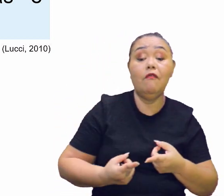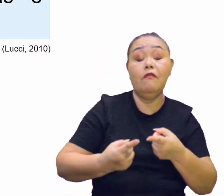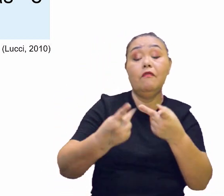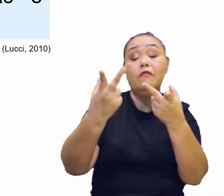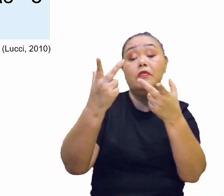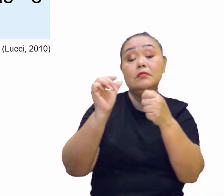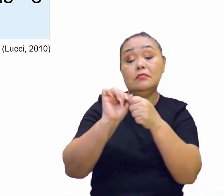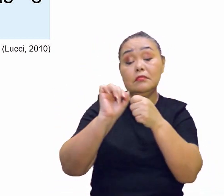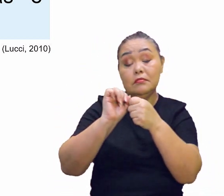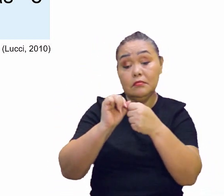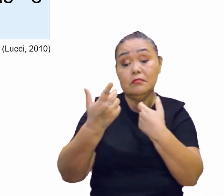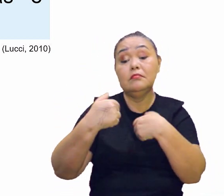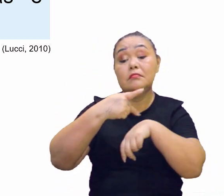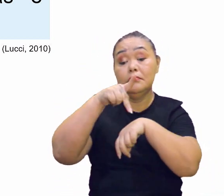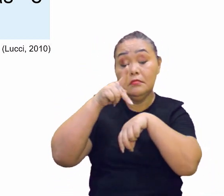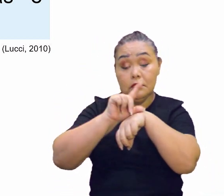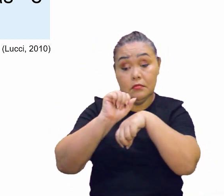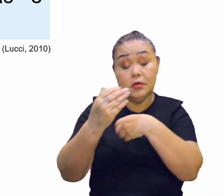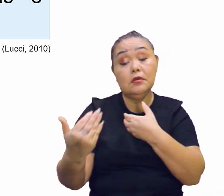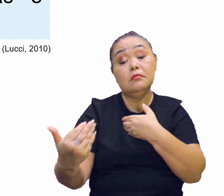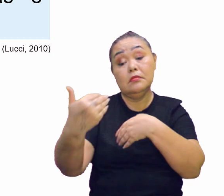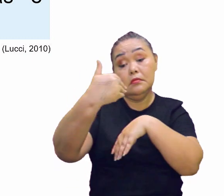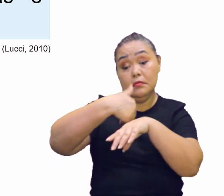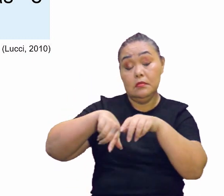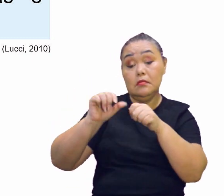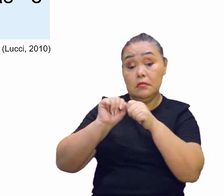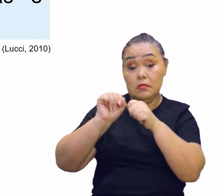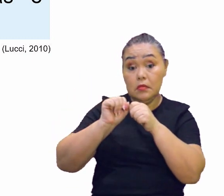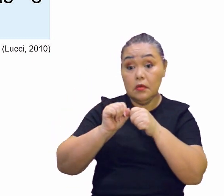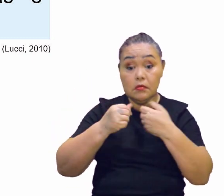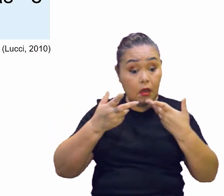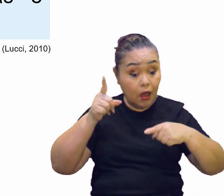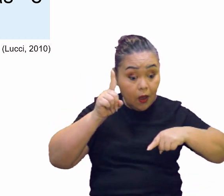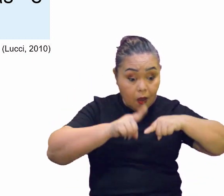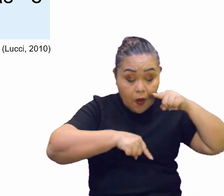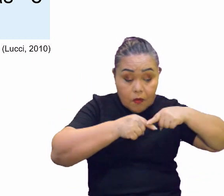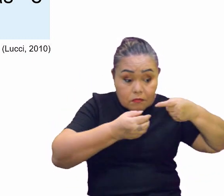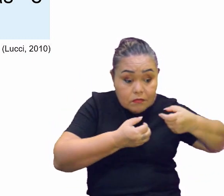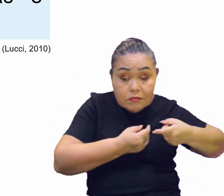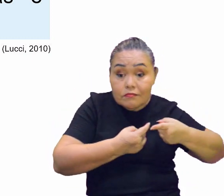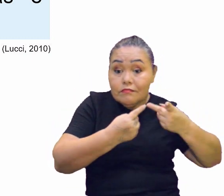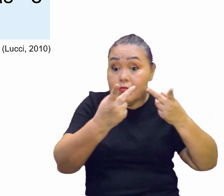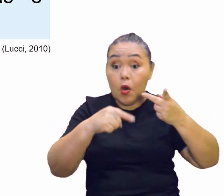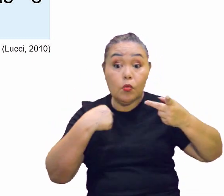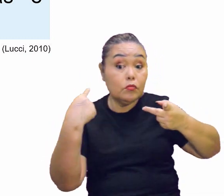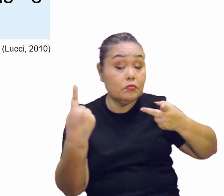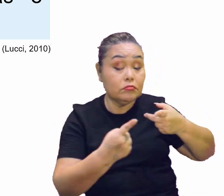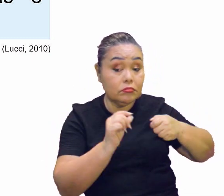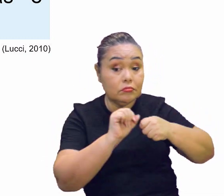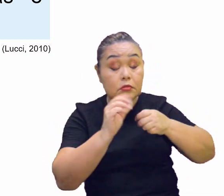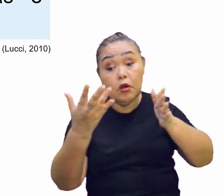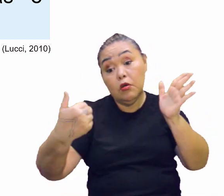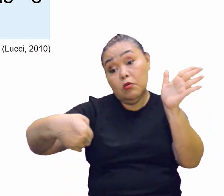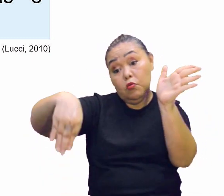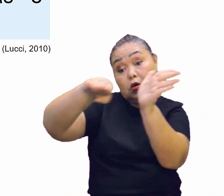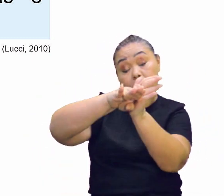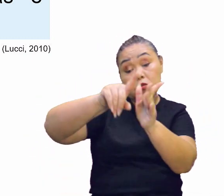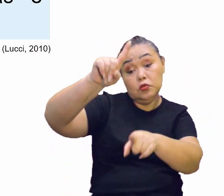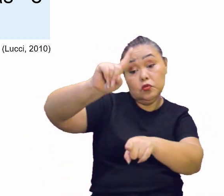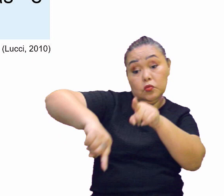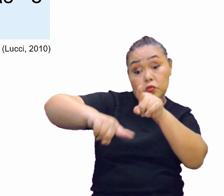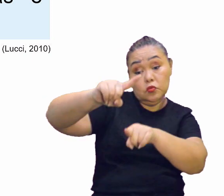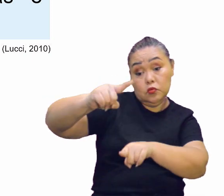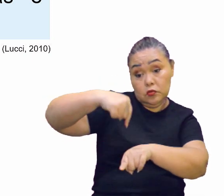nossas importações, não é isso? Para escoar essa produção, ou nossa produção, ou a chegada de produtos